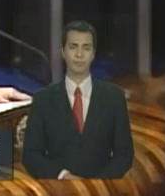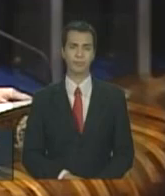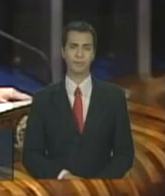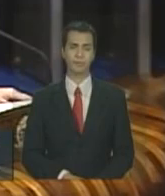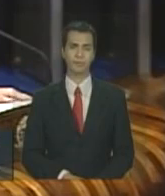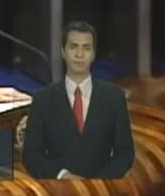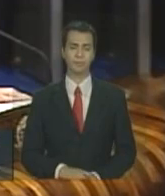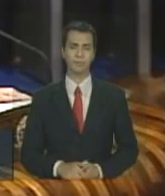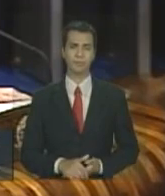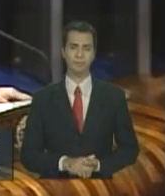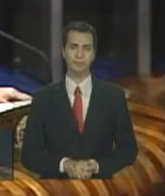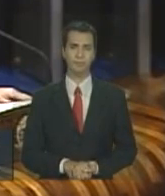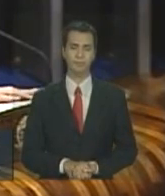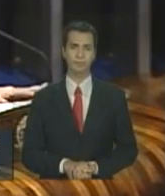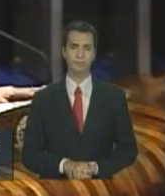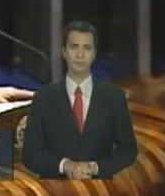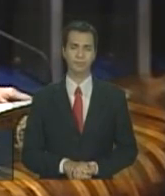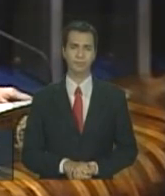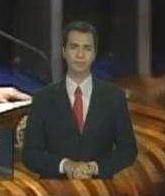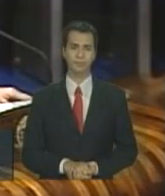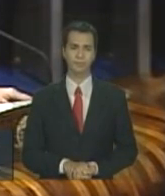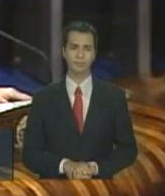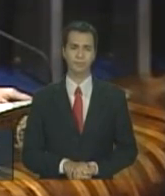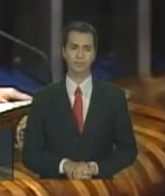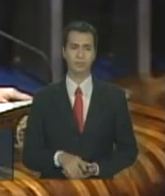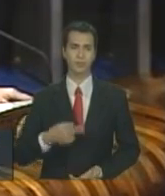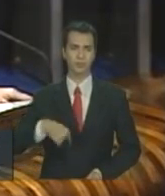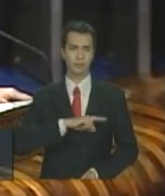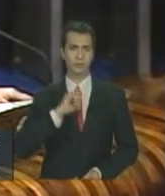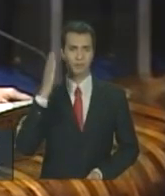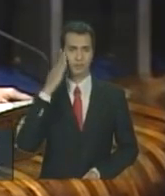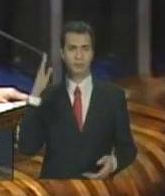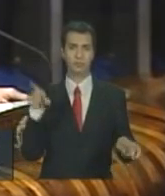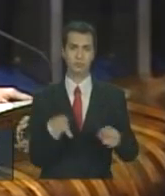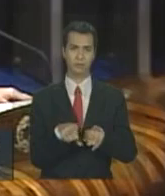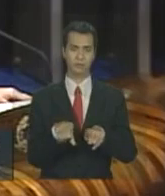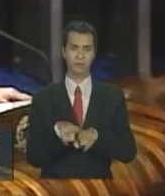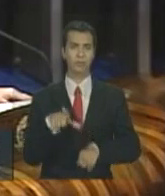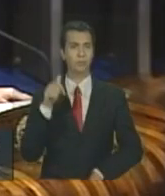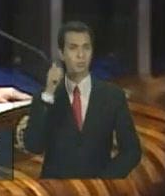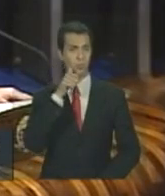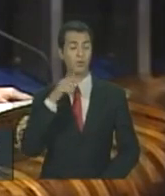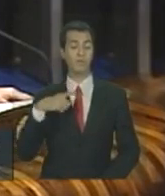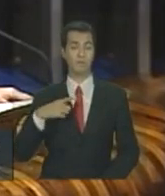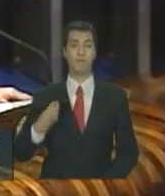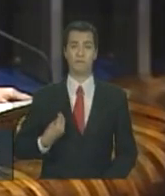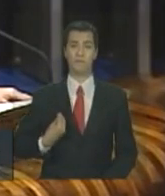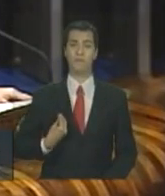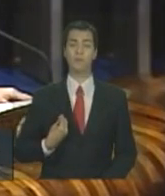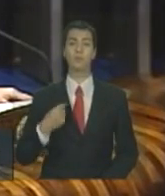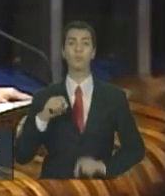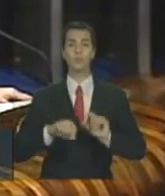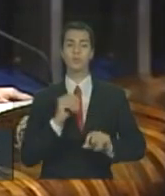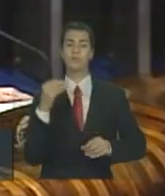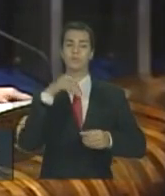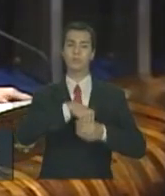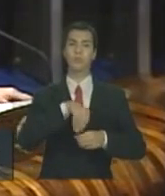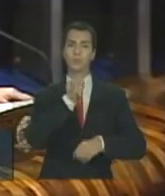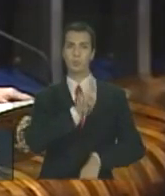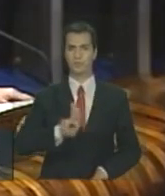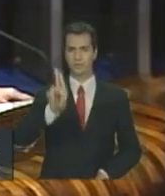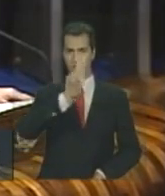que há uma crescente presença das mulheres quando se trata da formação de universitários